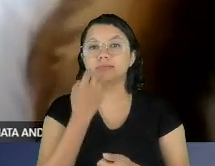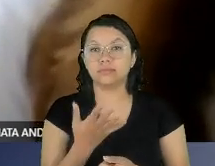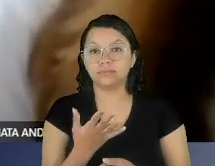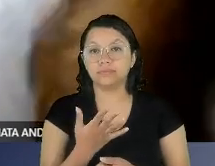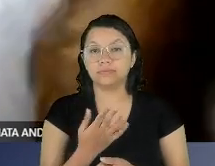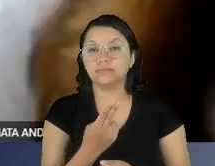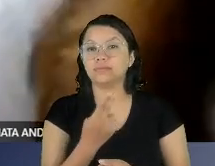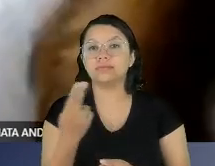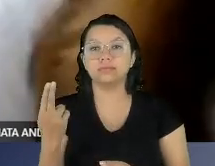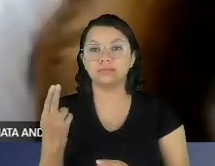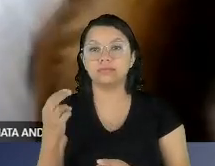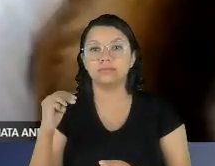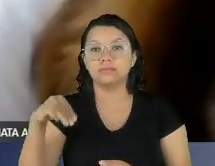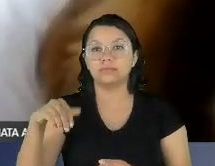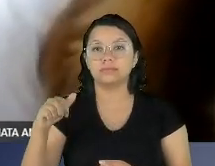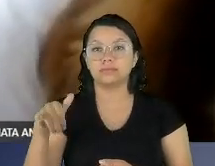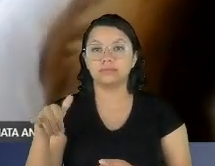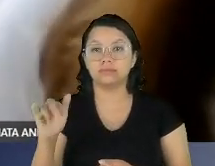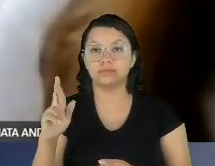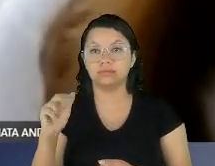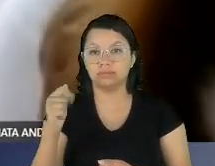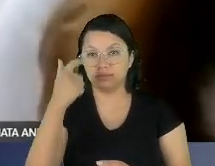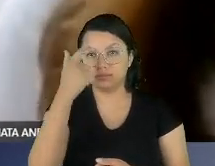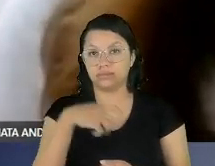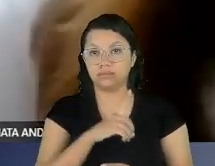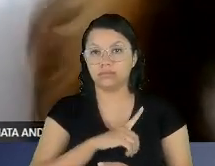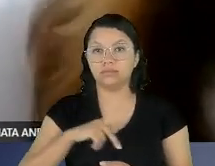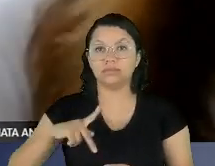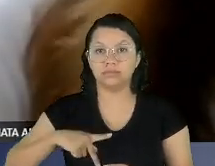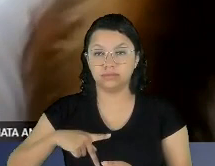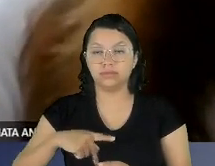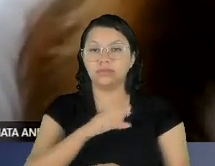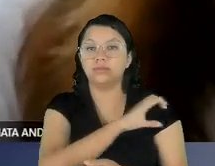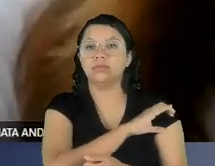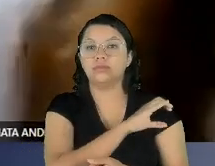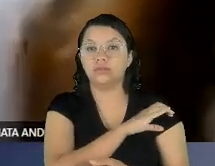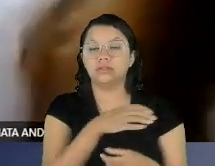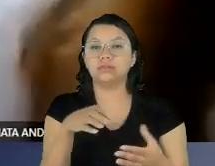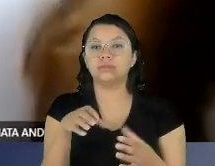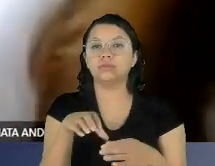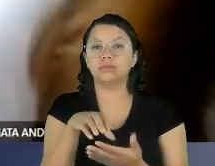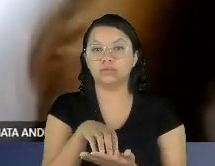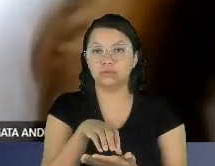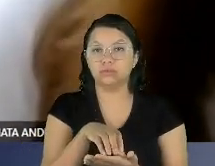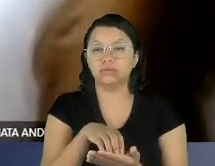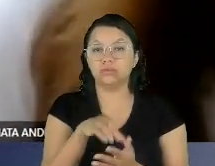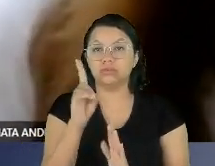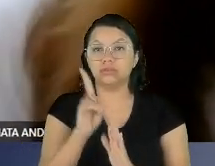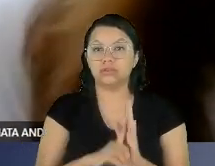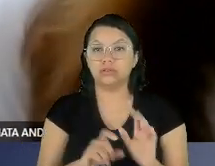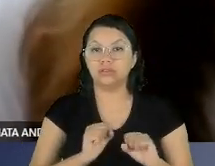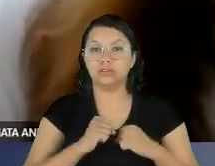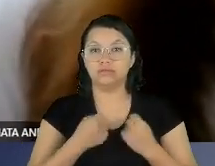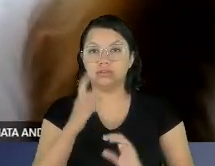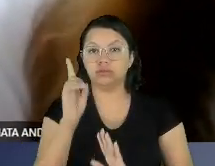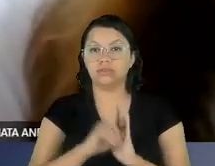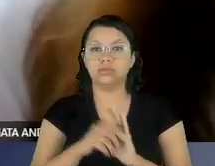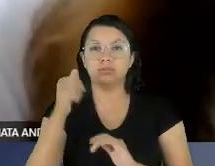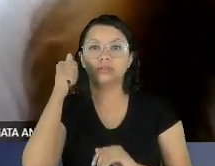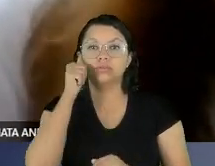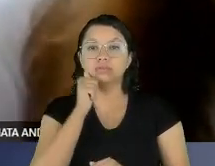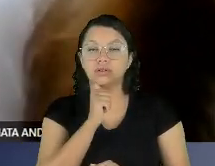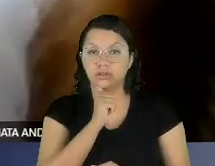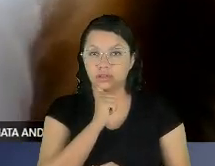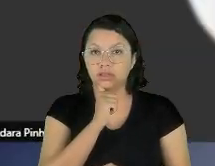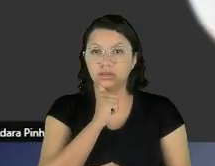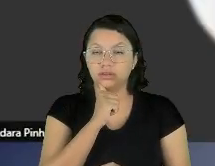Bom, meu nome é Nálida, eu sou defensora pública, estou na coordenação do Núcleo de Defesa e Promoção dos Direitos das Mulheres da Defensoria